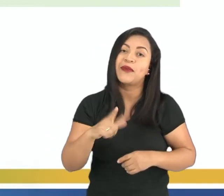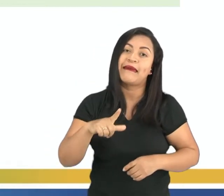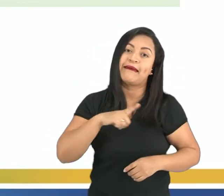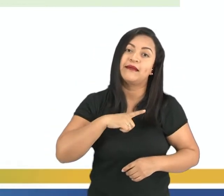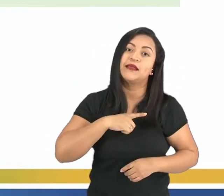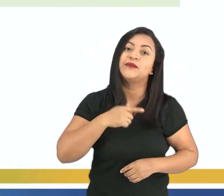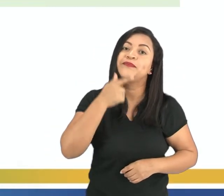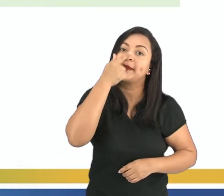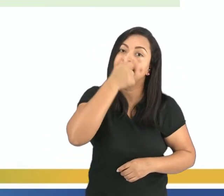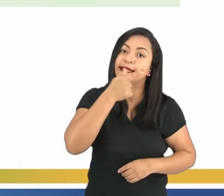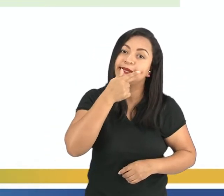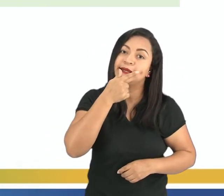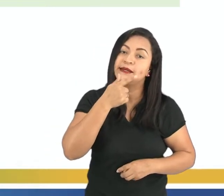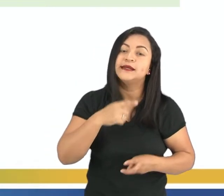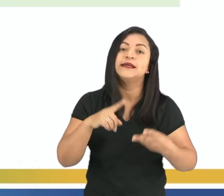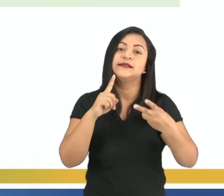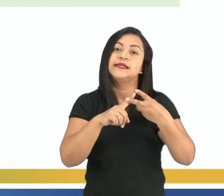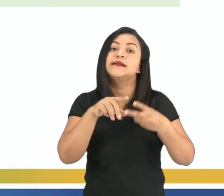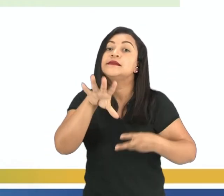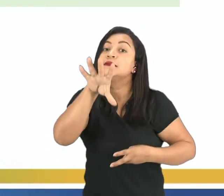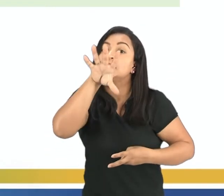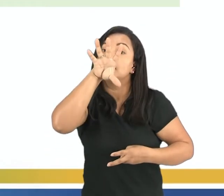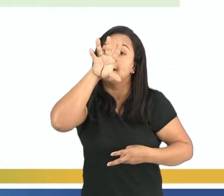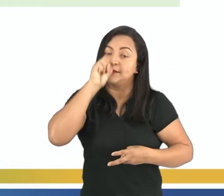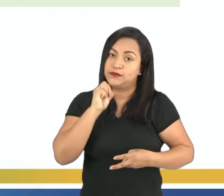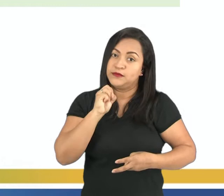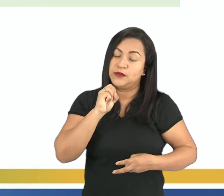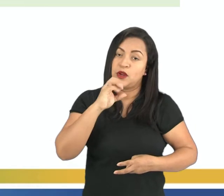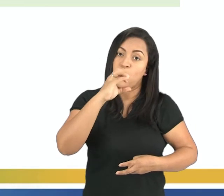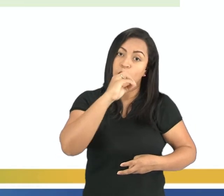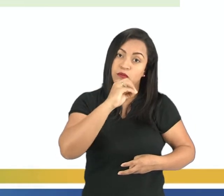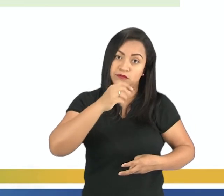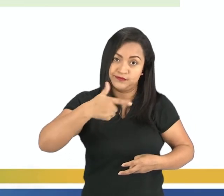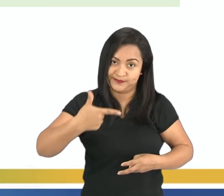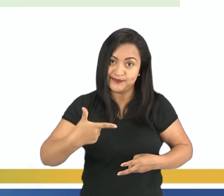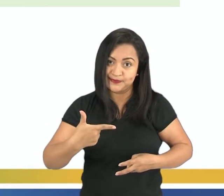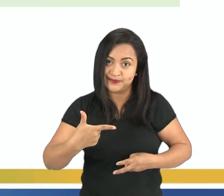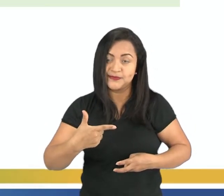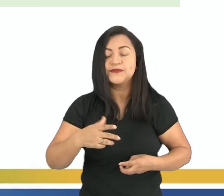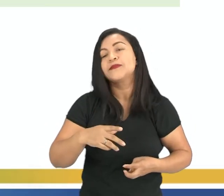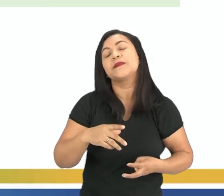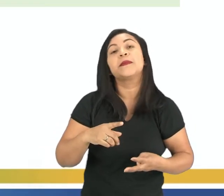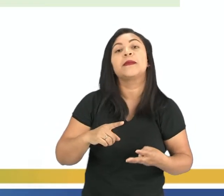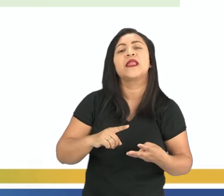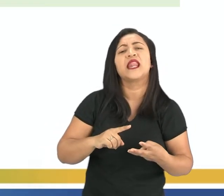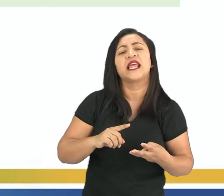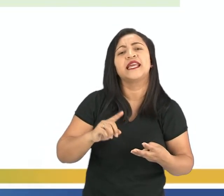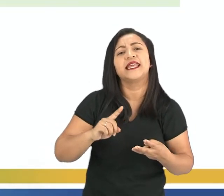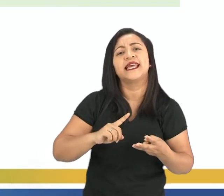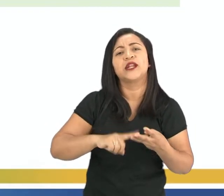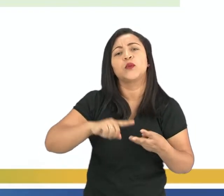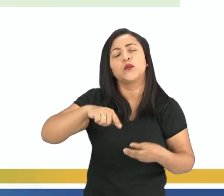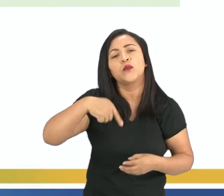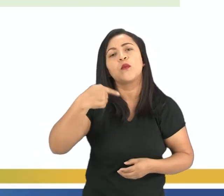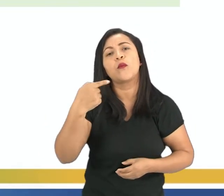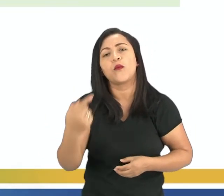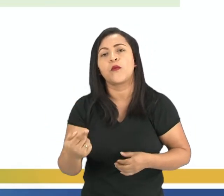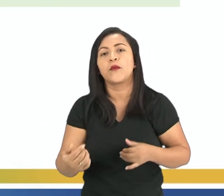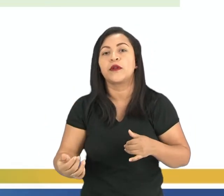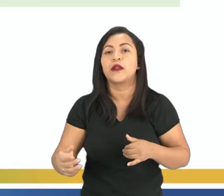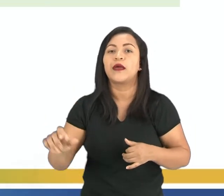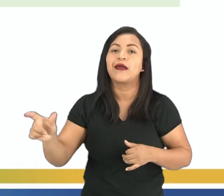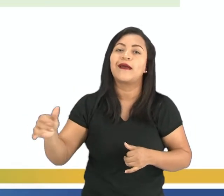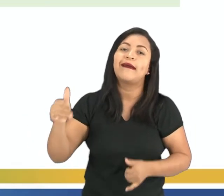da respiração a gente adquire o oxigênio para que a gente produza uma próxima reação química, que é